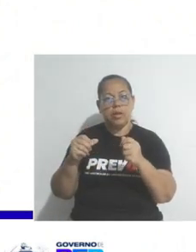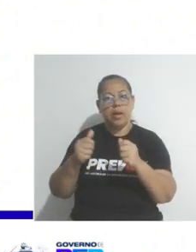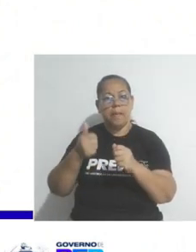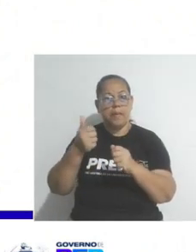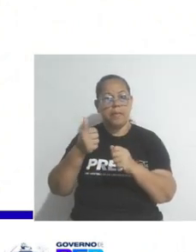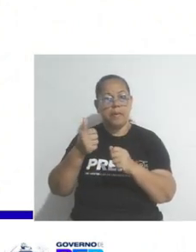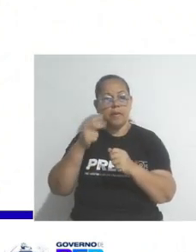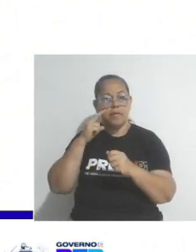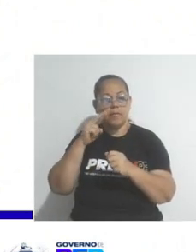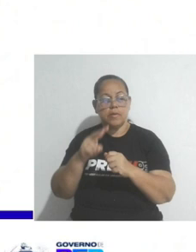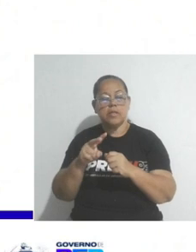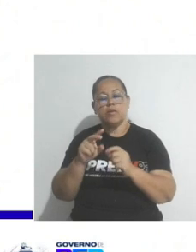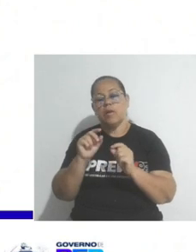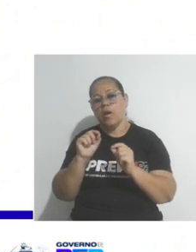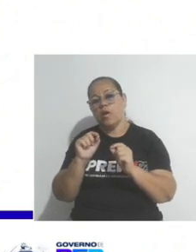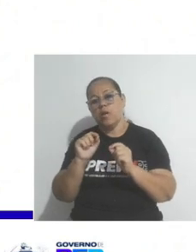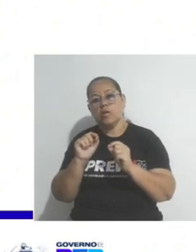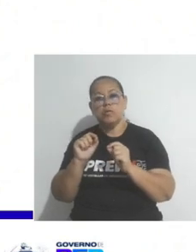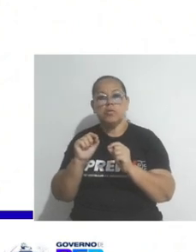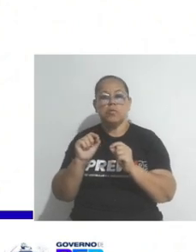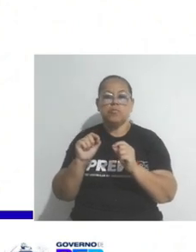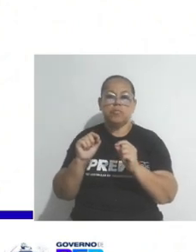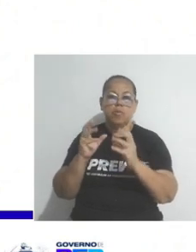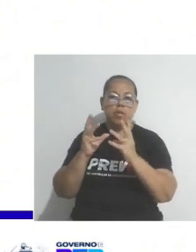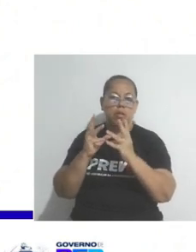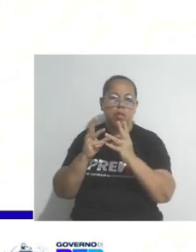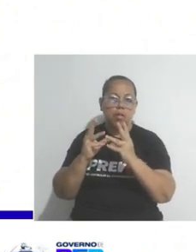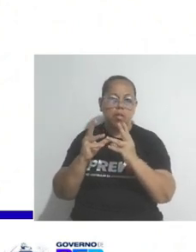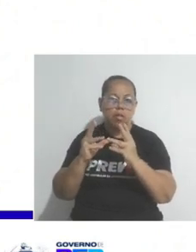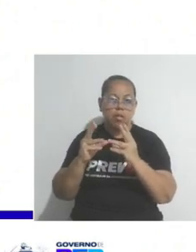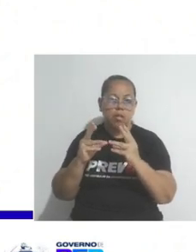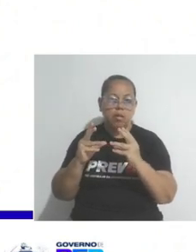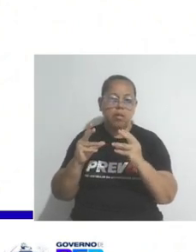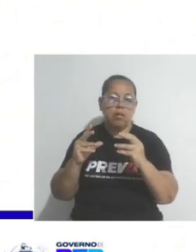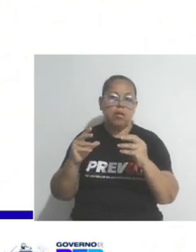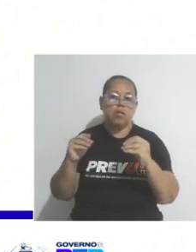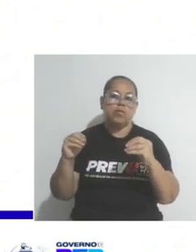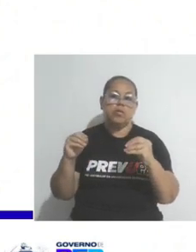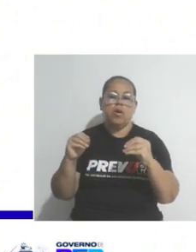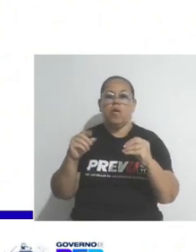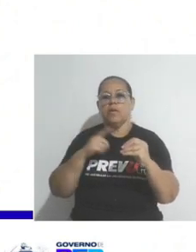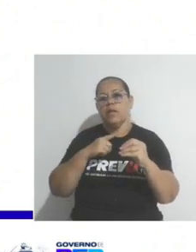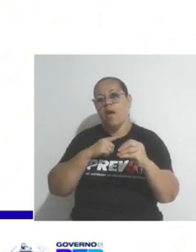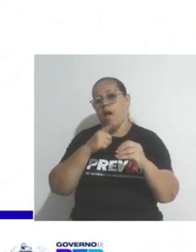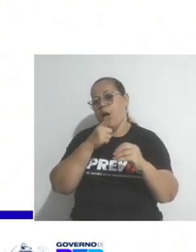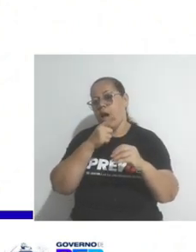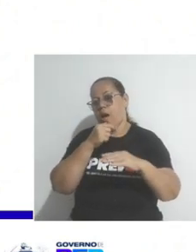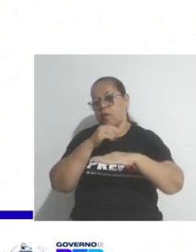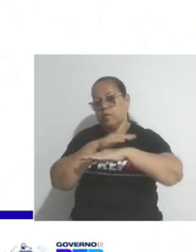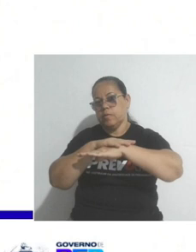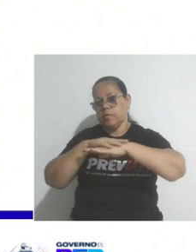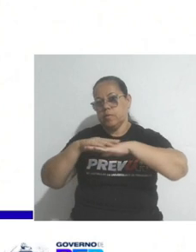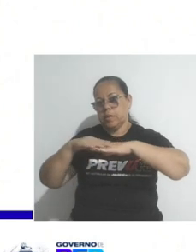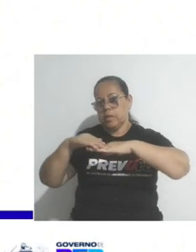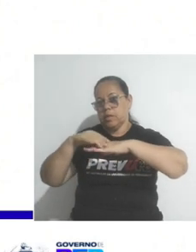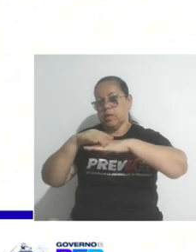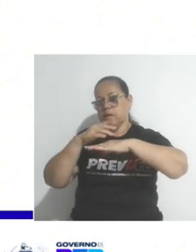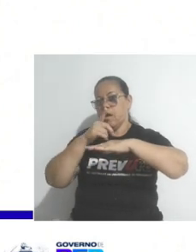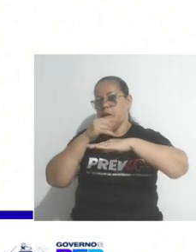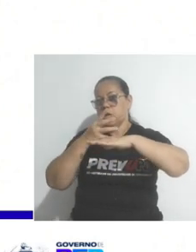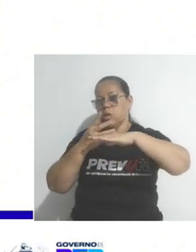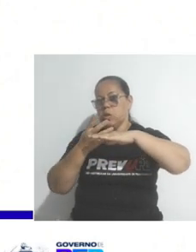formam-se formam a dissolução a partir de um ponto de infiltração na superfície da rocha